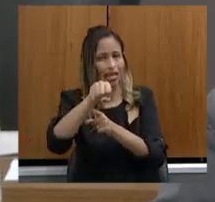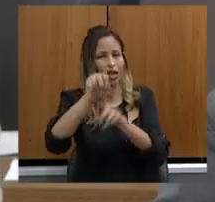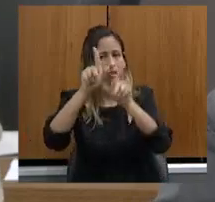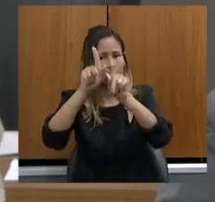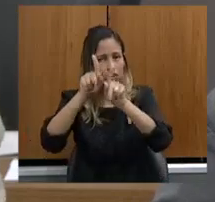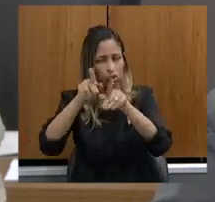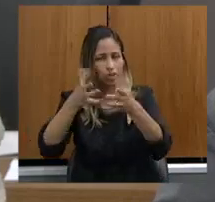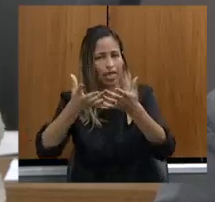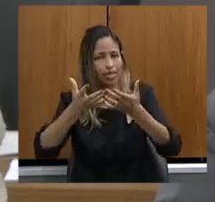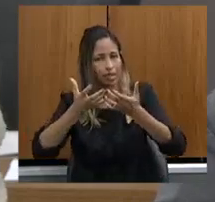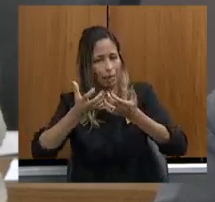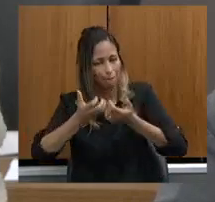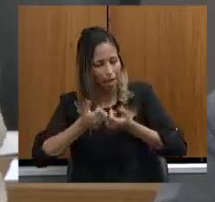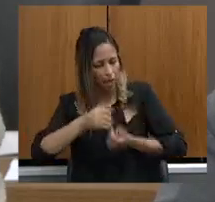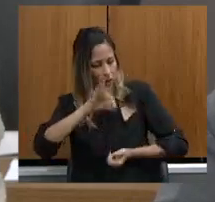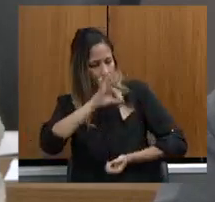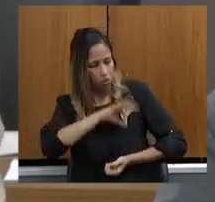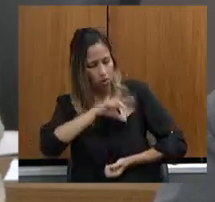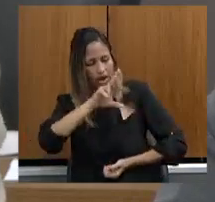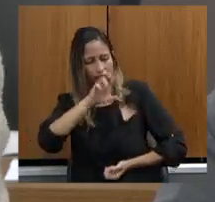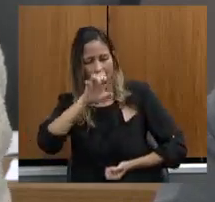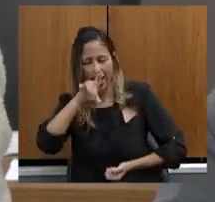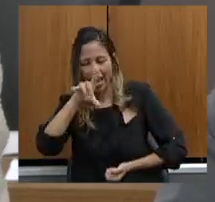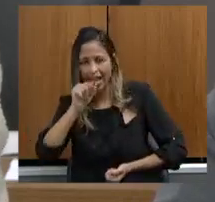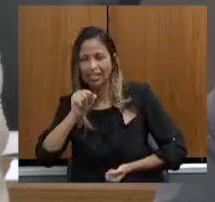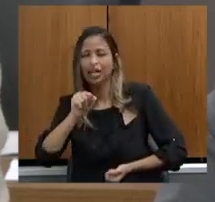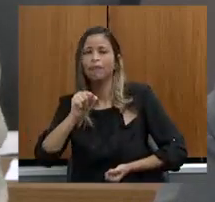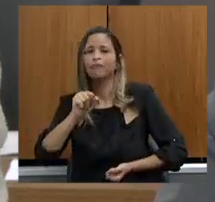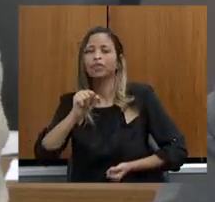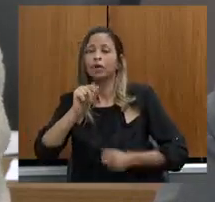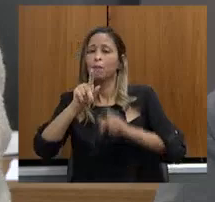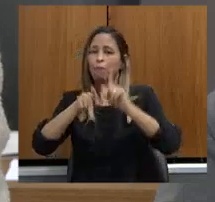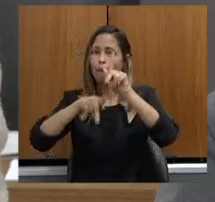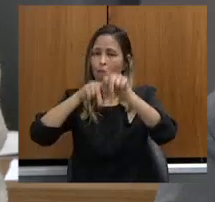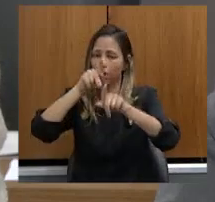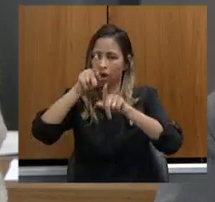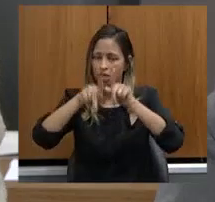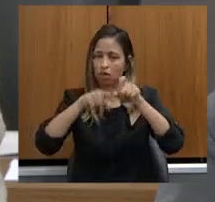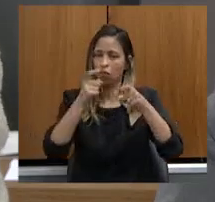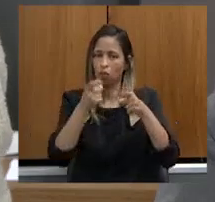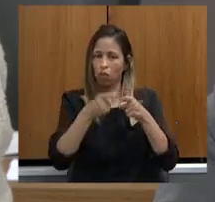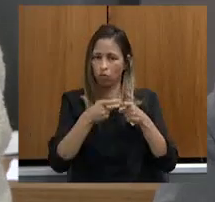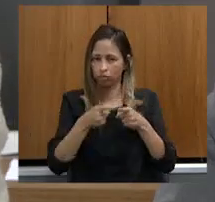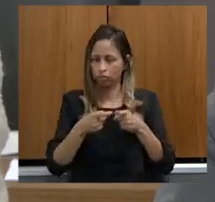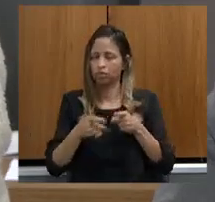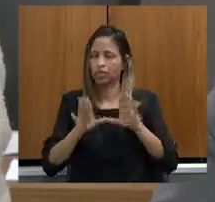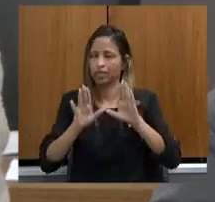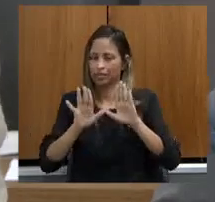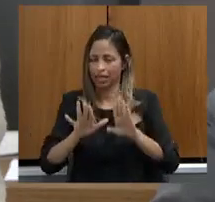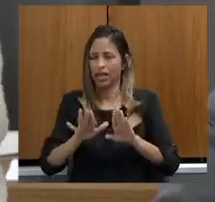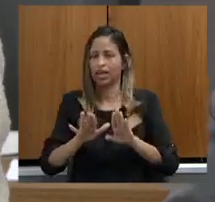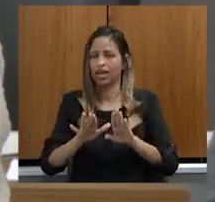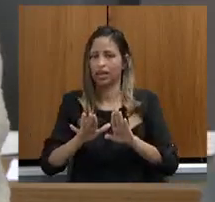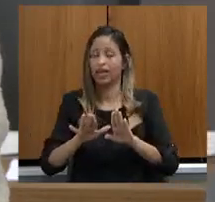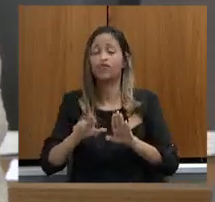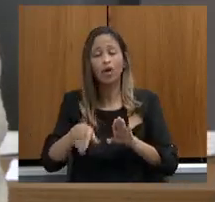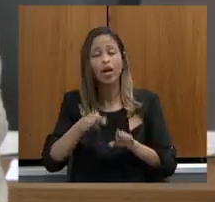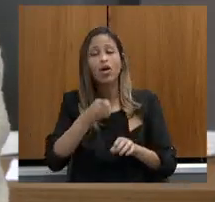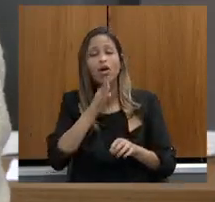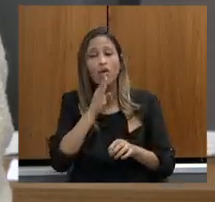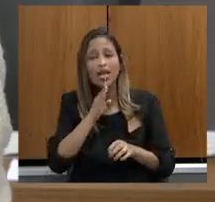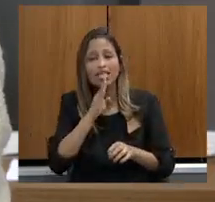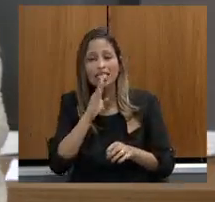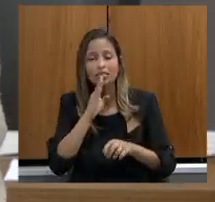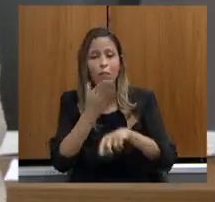recebendo transferência de renda a gente tem a consulta Popular foi executada e foi realmente reconhecida